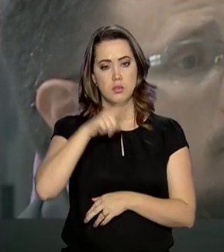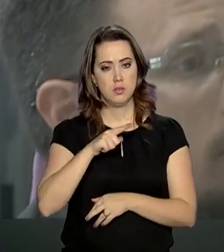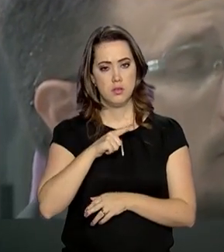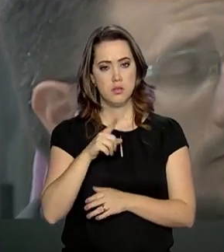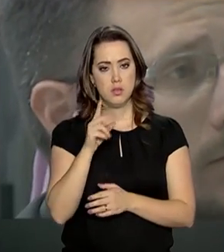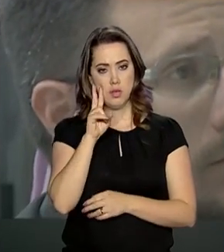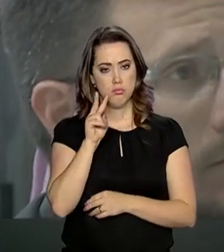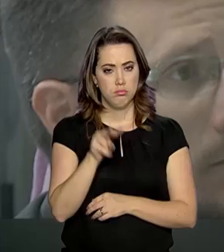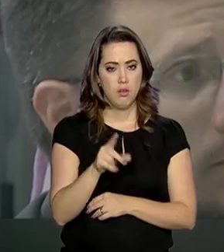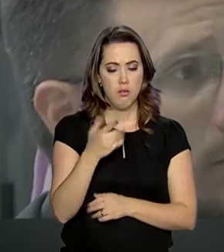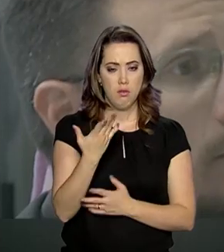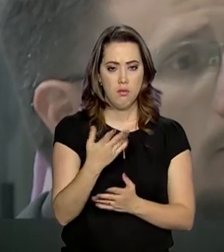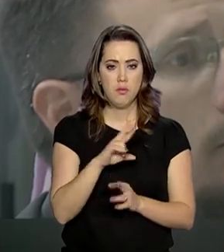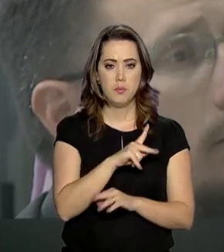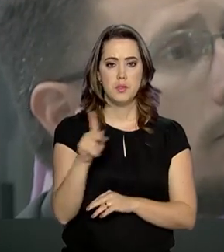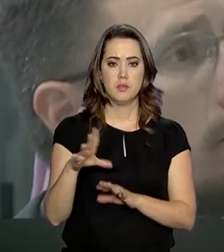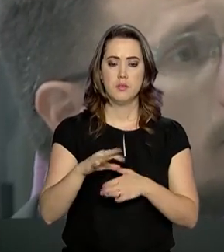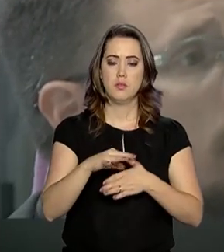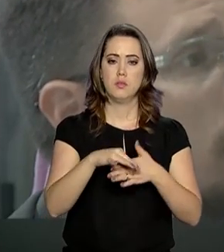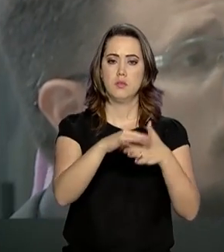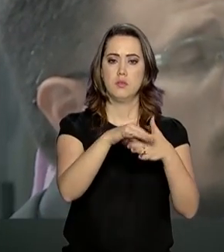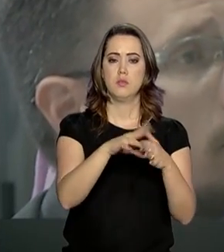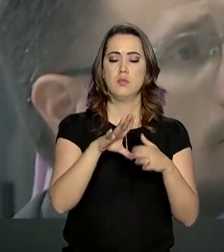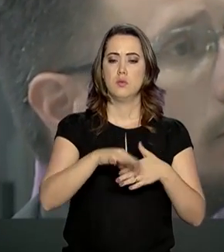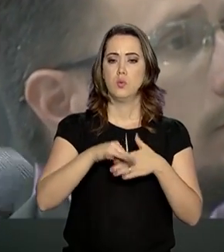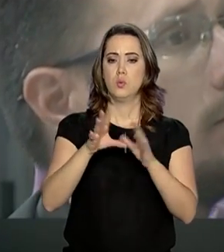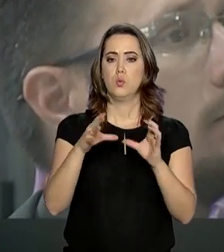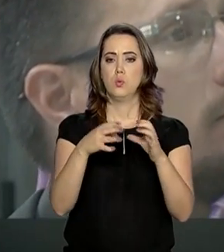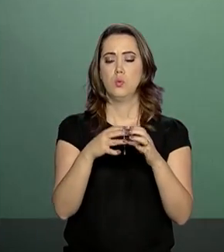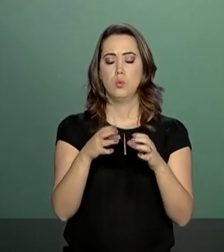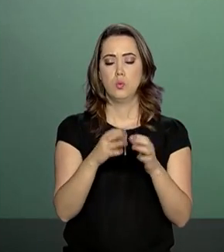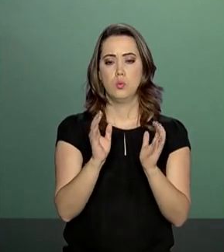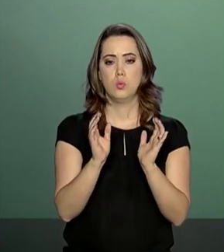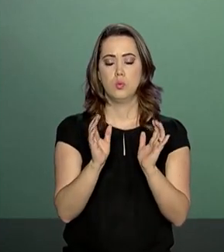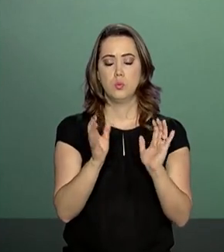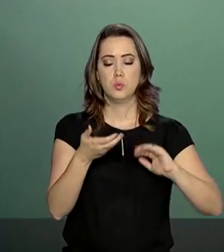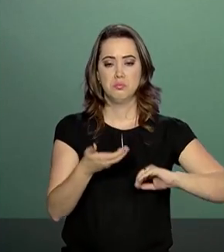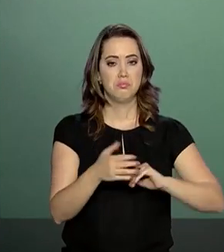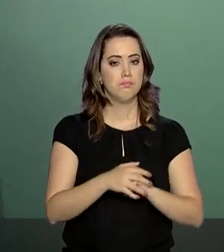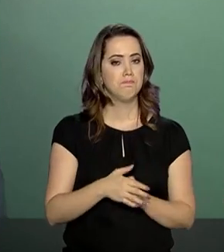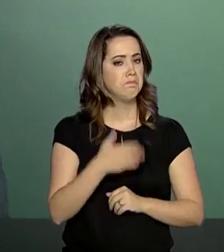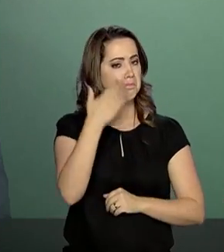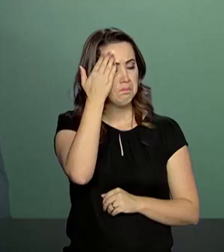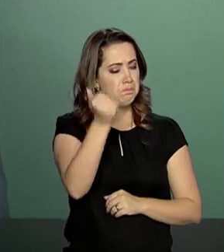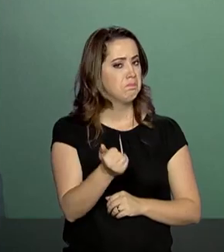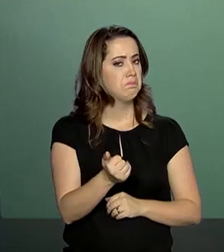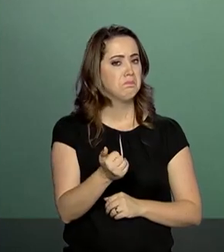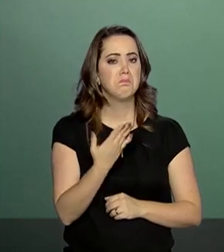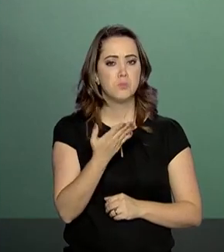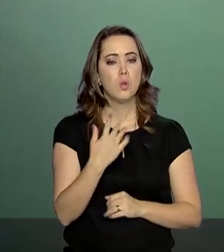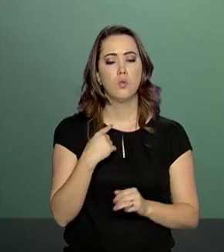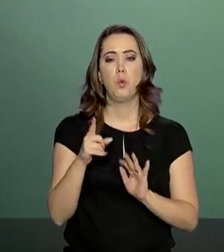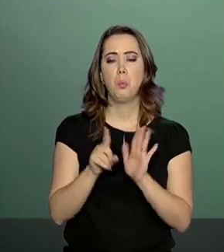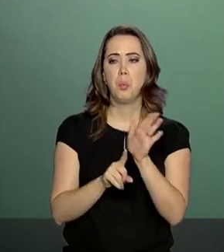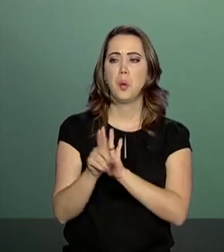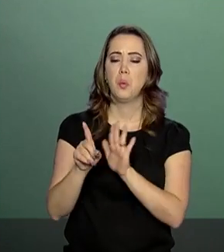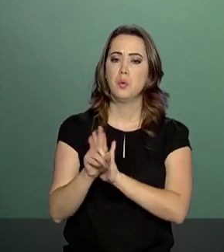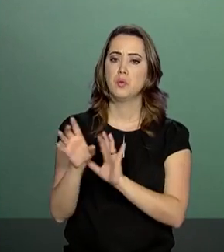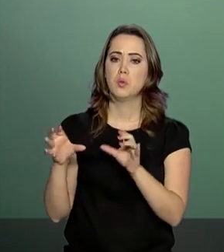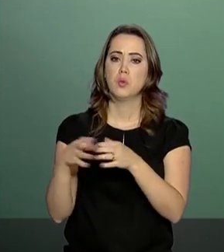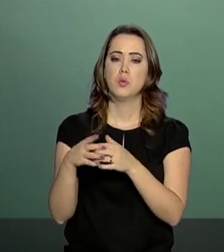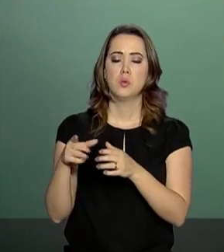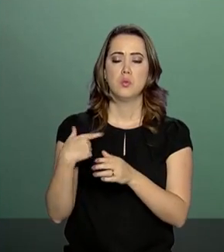líderes entre o presidente Jair bolsonaro e as lideranças na Câmara eu não tenho essa informação vou buscar com o meu com a minha